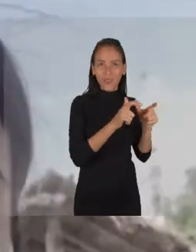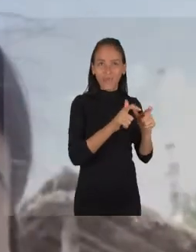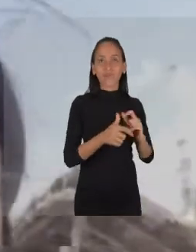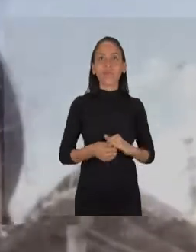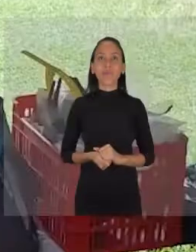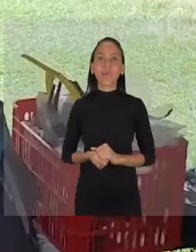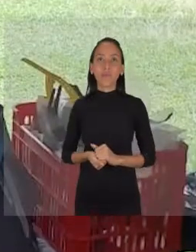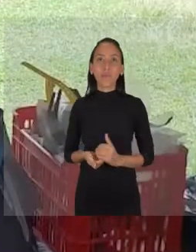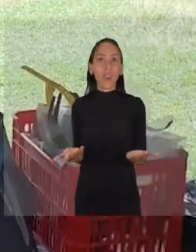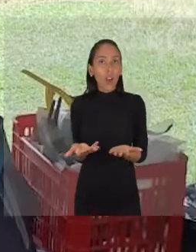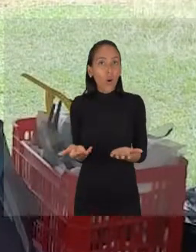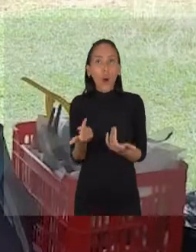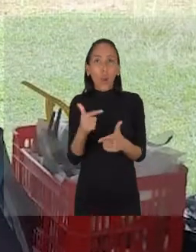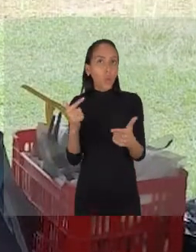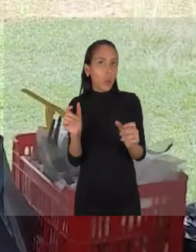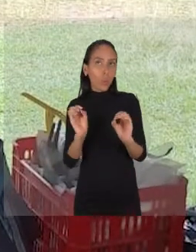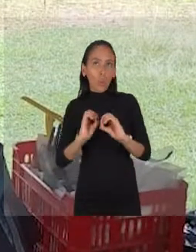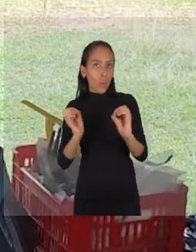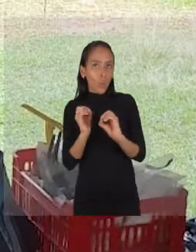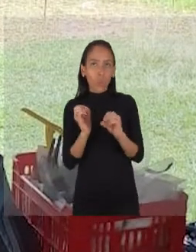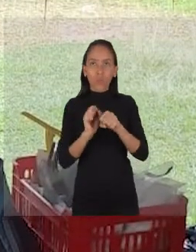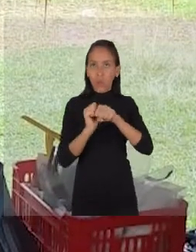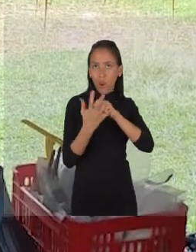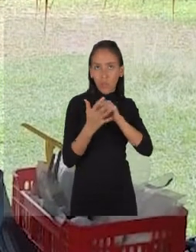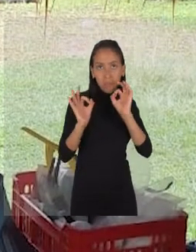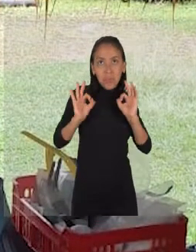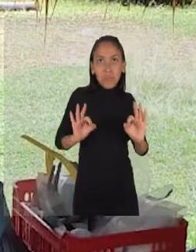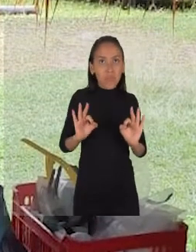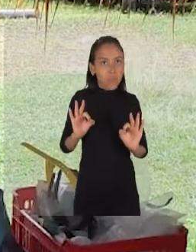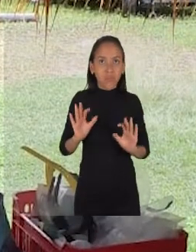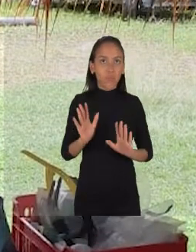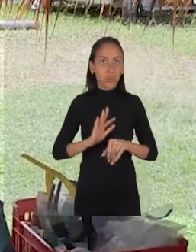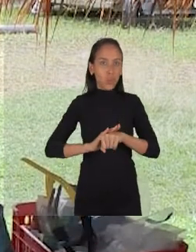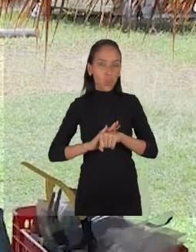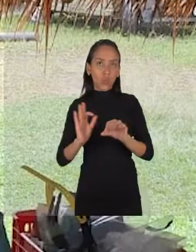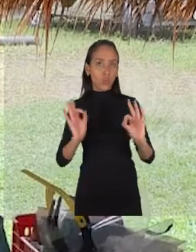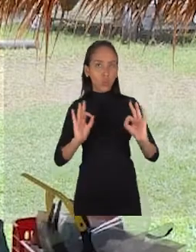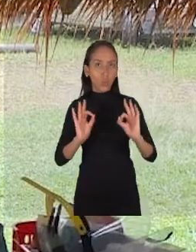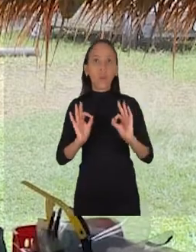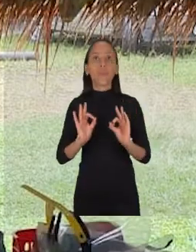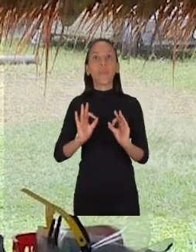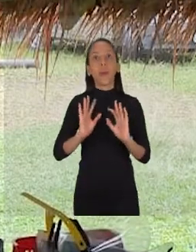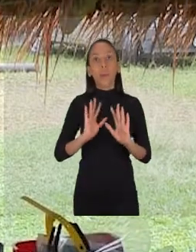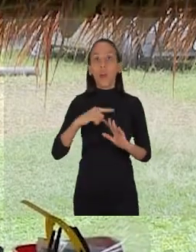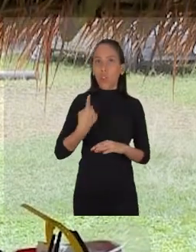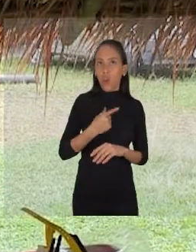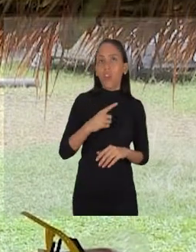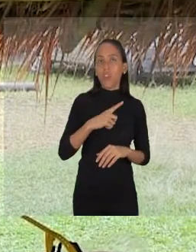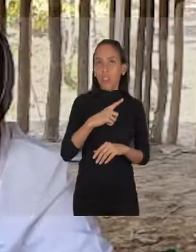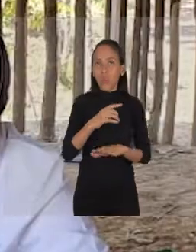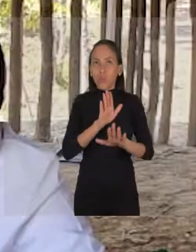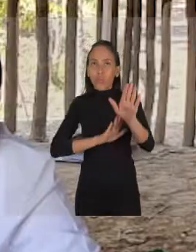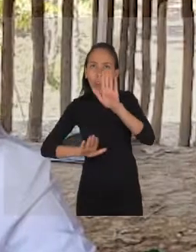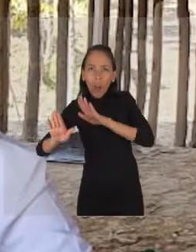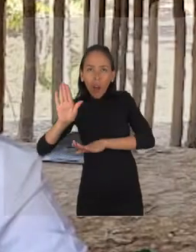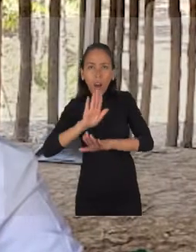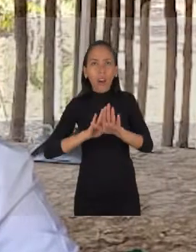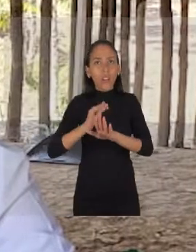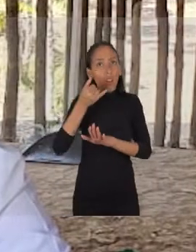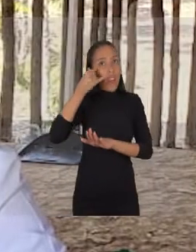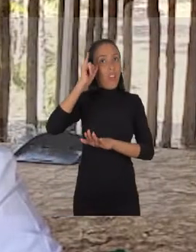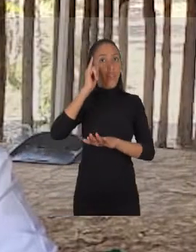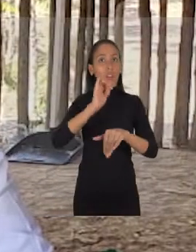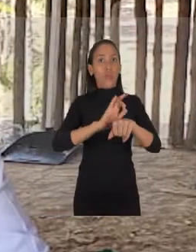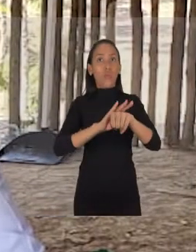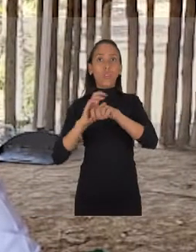Por enquanto nós estamos sem nenhum caso de Covid aqui, né? Mas a gente toma todas as precauções para que realmente essa doença não